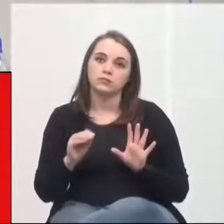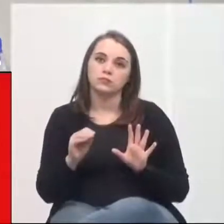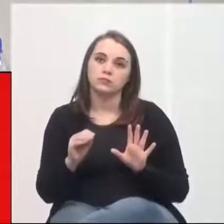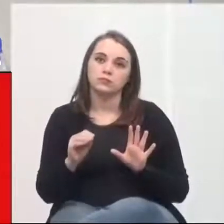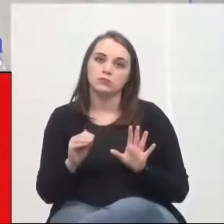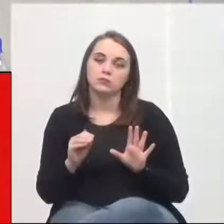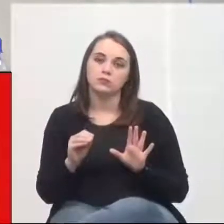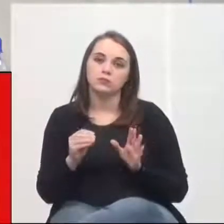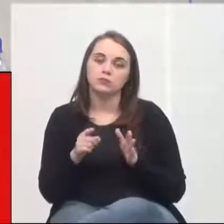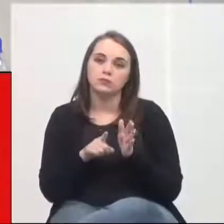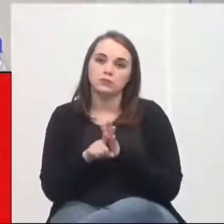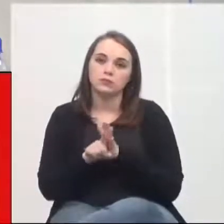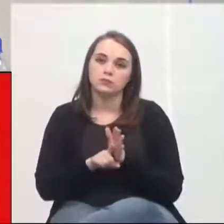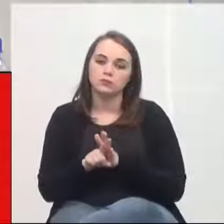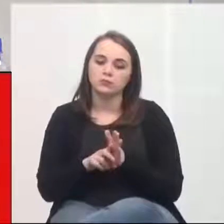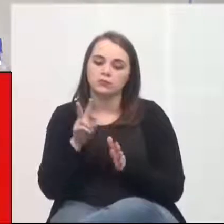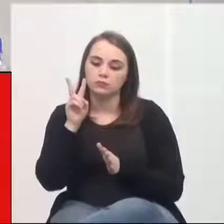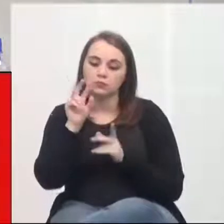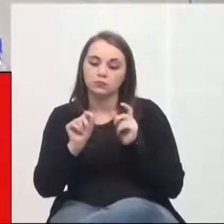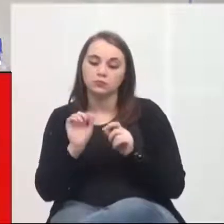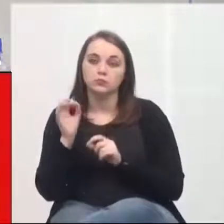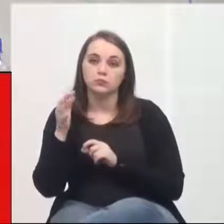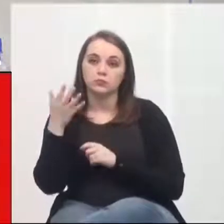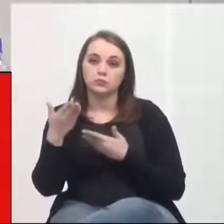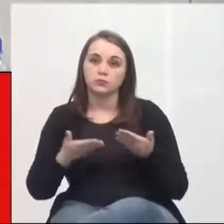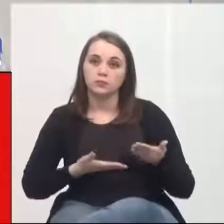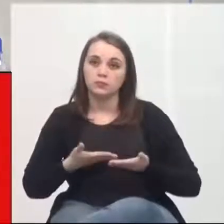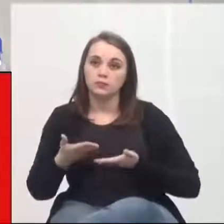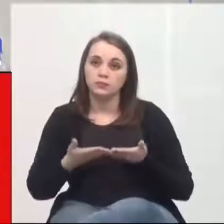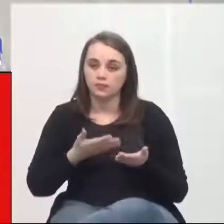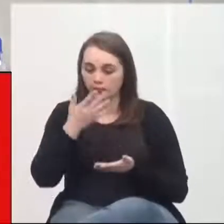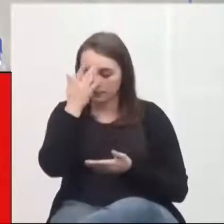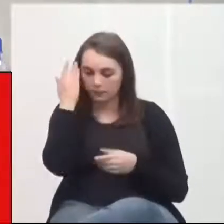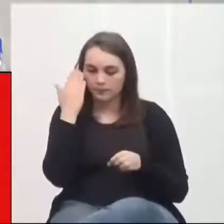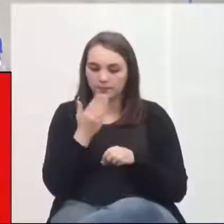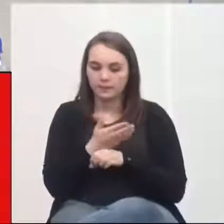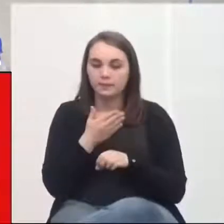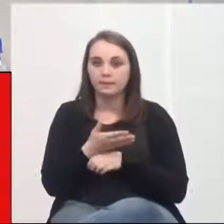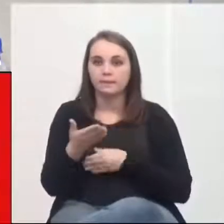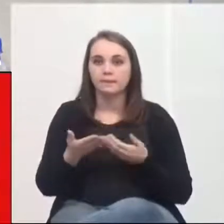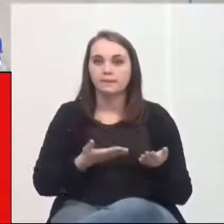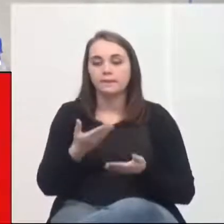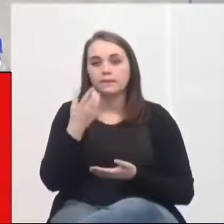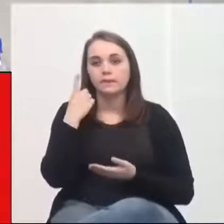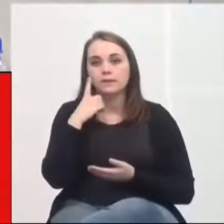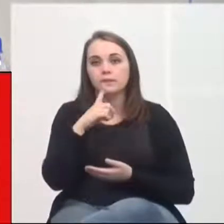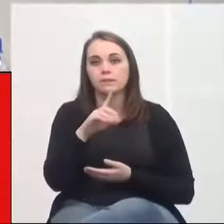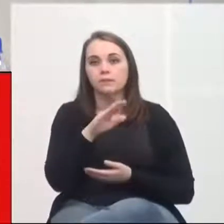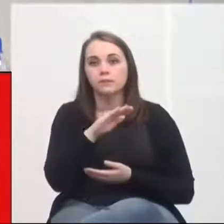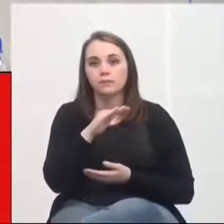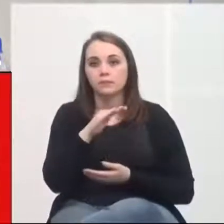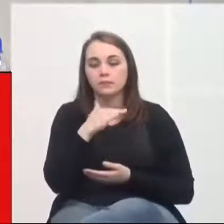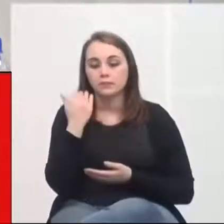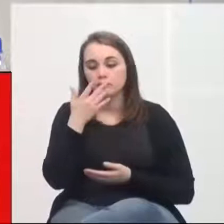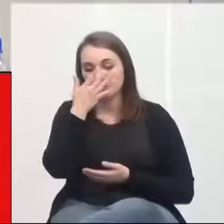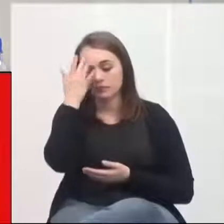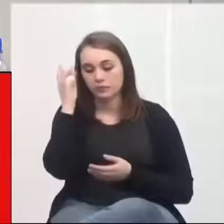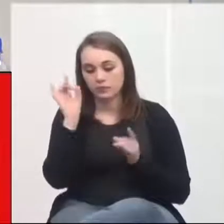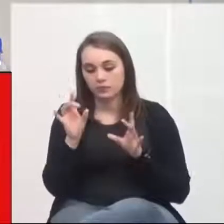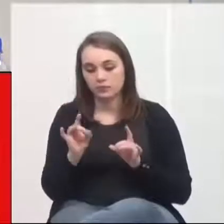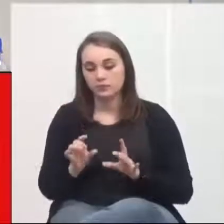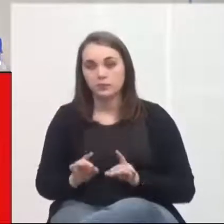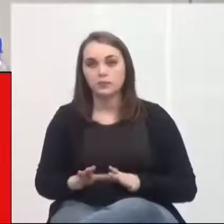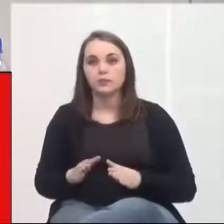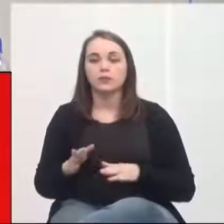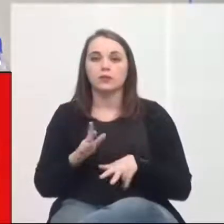sindicância para a apuração das ocorrências, atendimento e pessoas envolvidas no atendimento do dia do fato, em especial ao